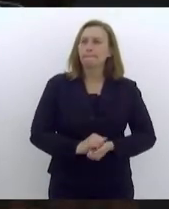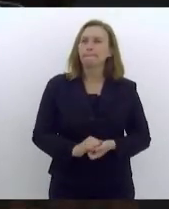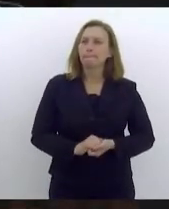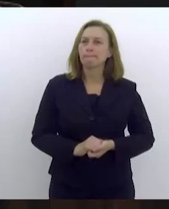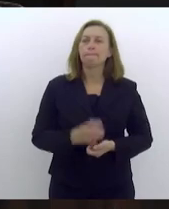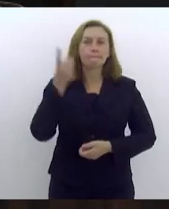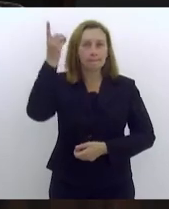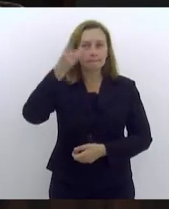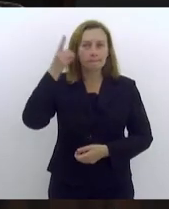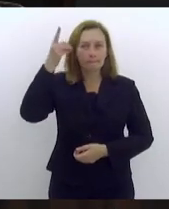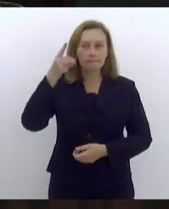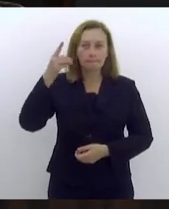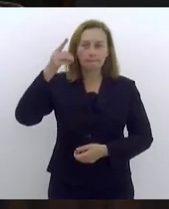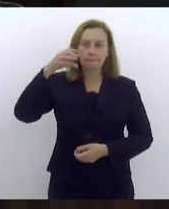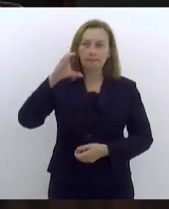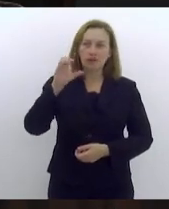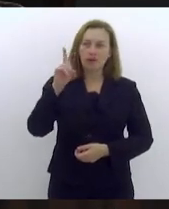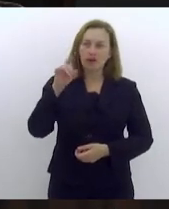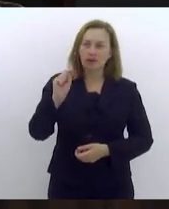Controle, deputado Carlos Macedo.